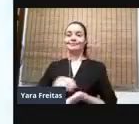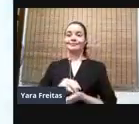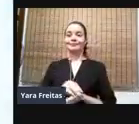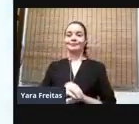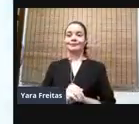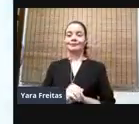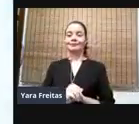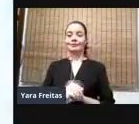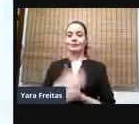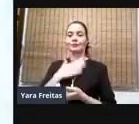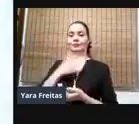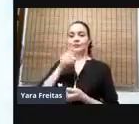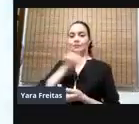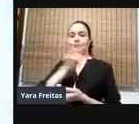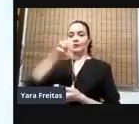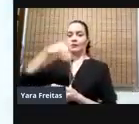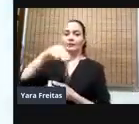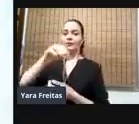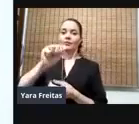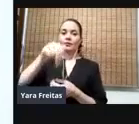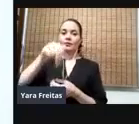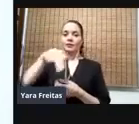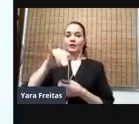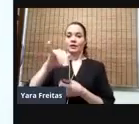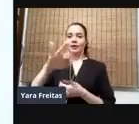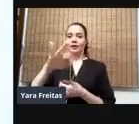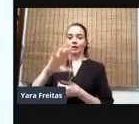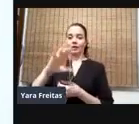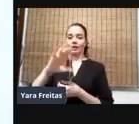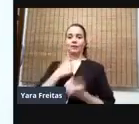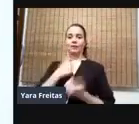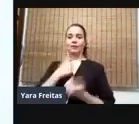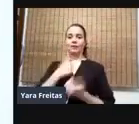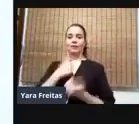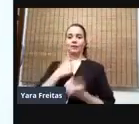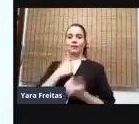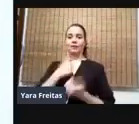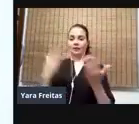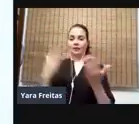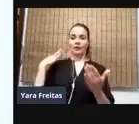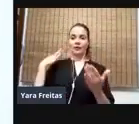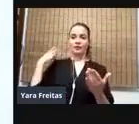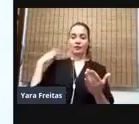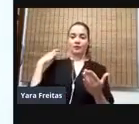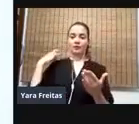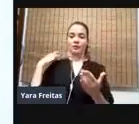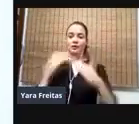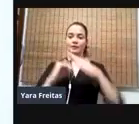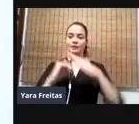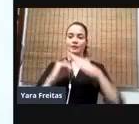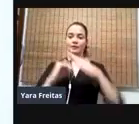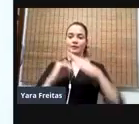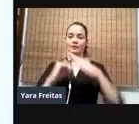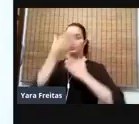Meu nome é Mônica Catucci Borghese, eu sou psicóloga, voluntária do Instituto Não Me Esqueças,